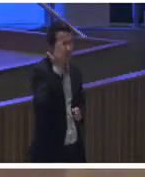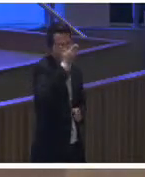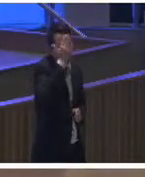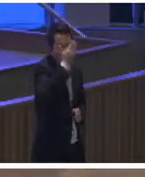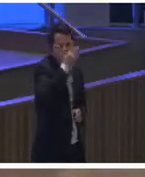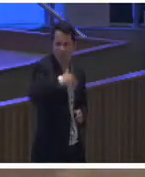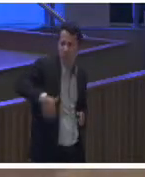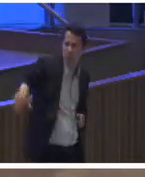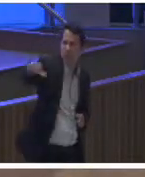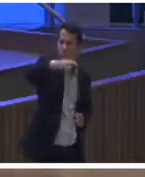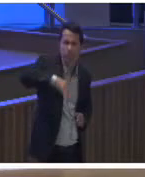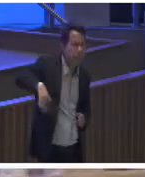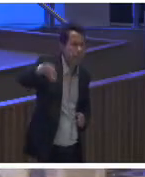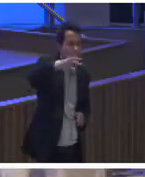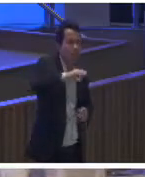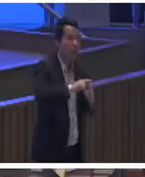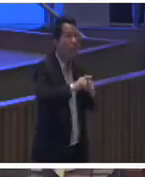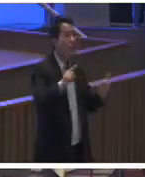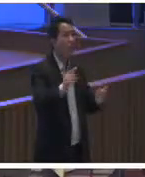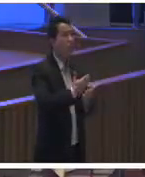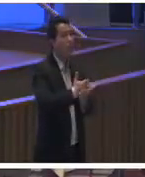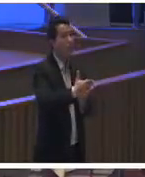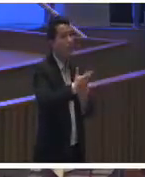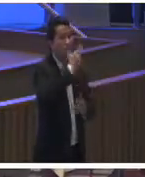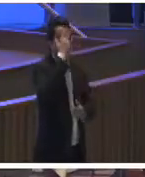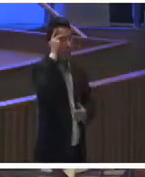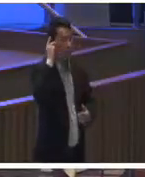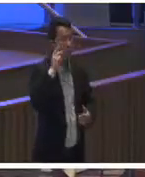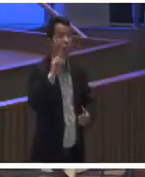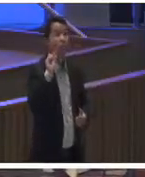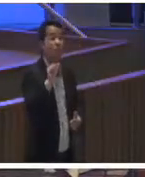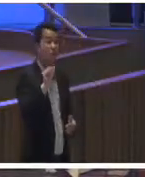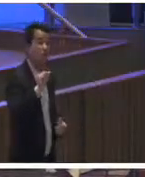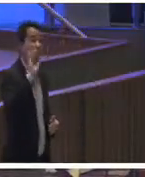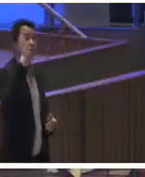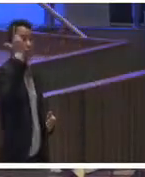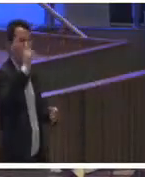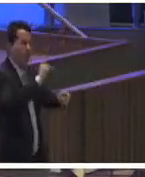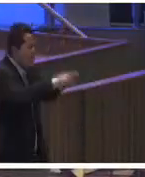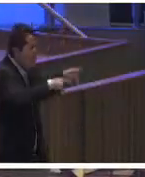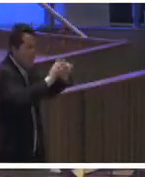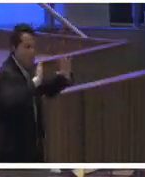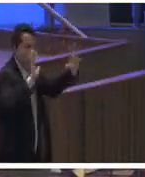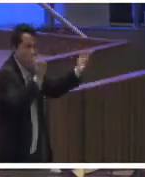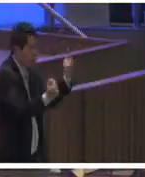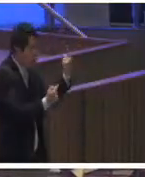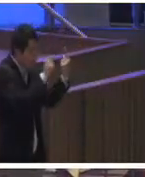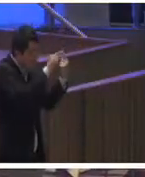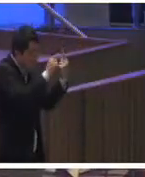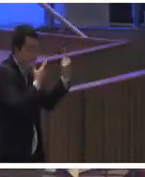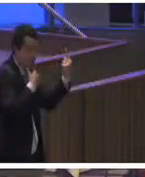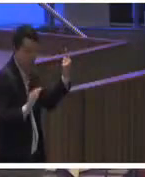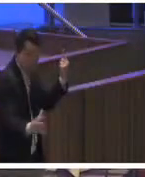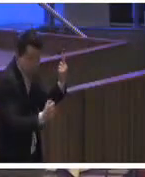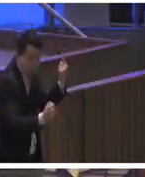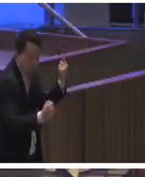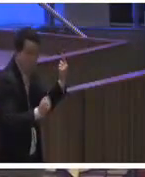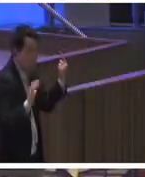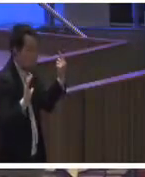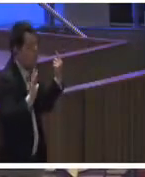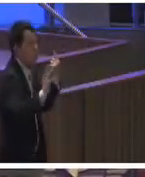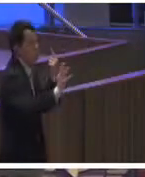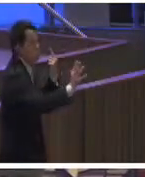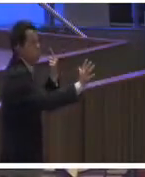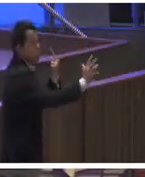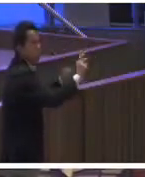terra prometida. E eles começaram a conquistar várias cidades. E houve um decreto de Deus. Ele disse